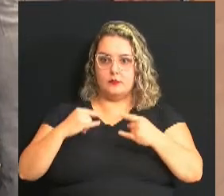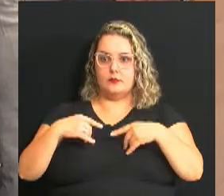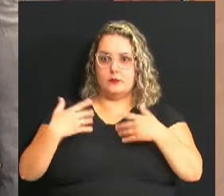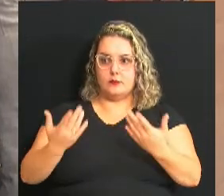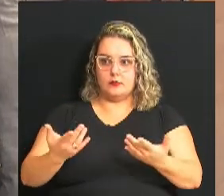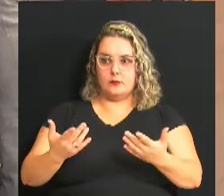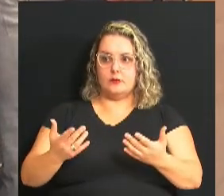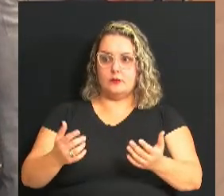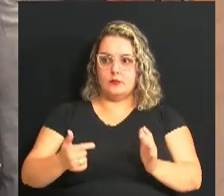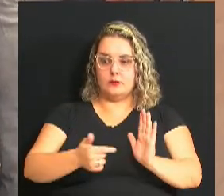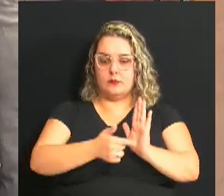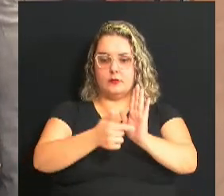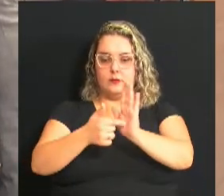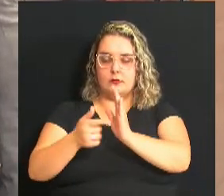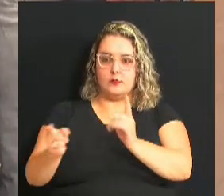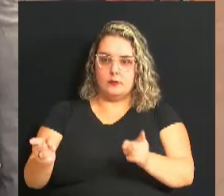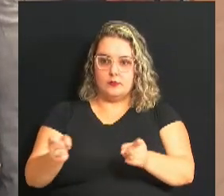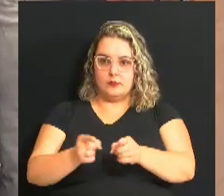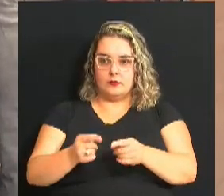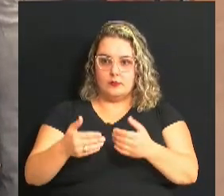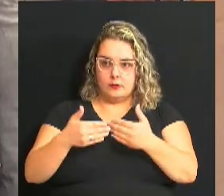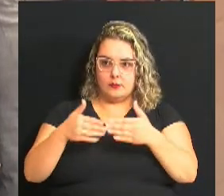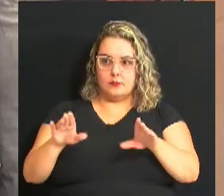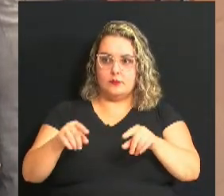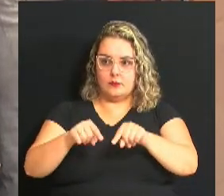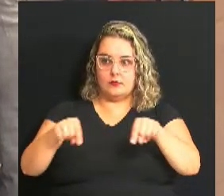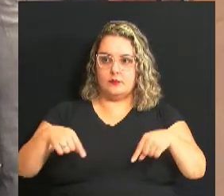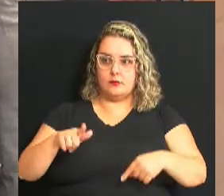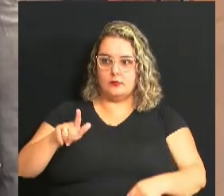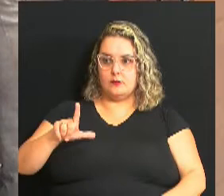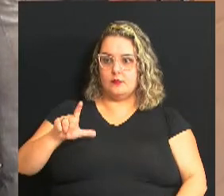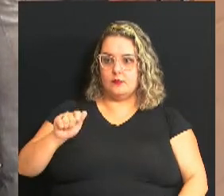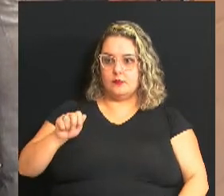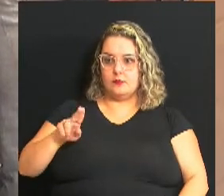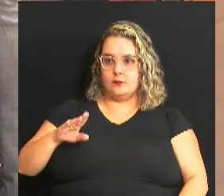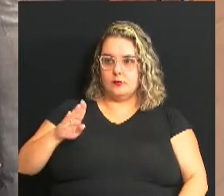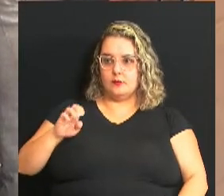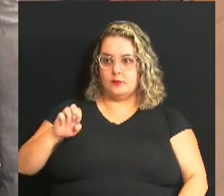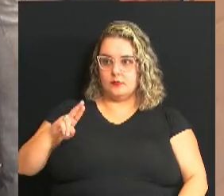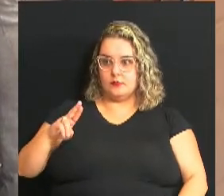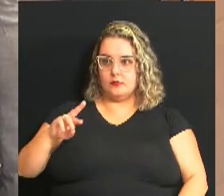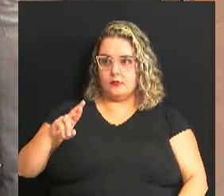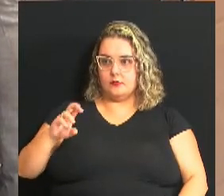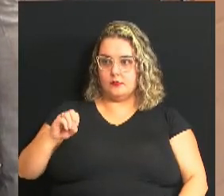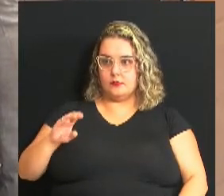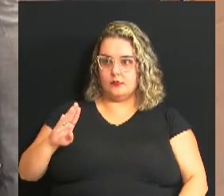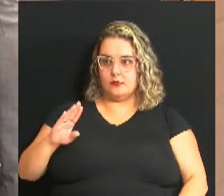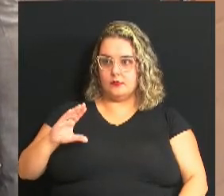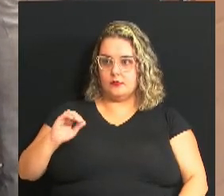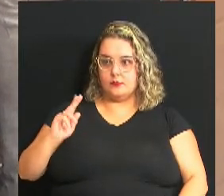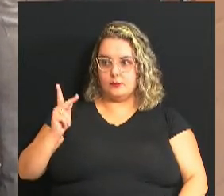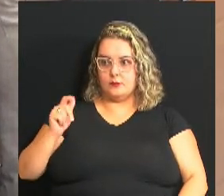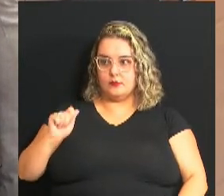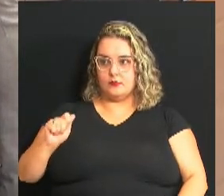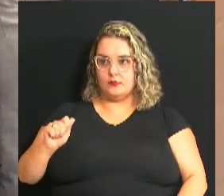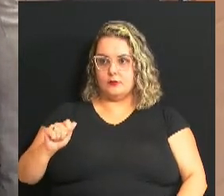curta, que foi a reabertura da Sala Glauber Rocha, que foi durante a